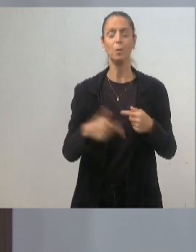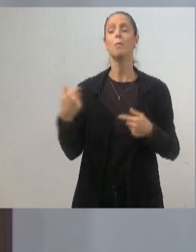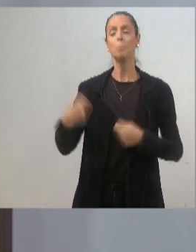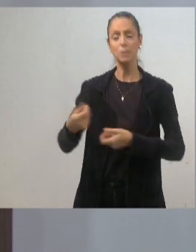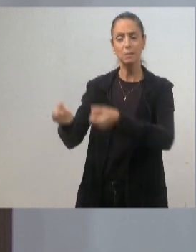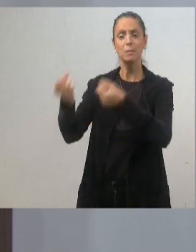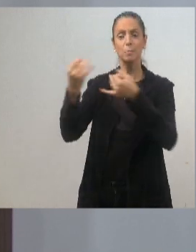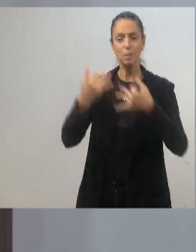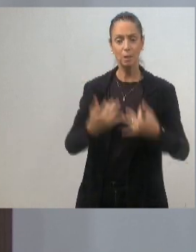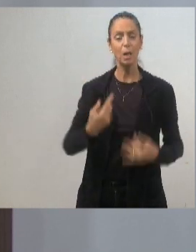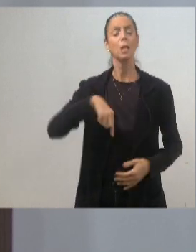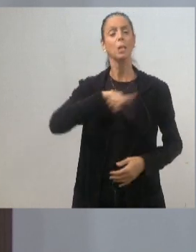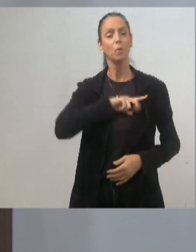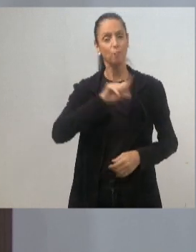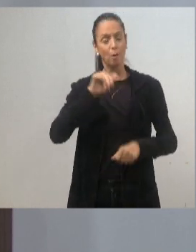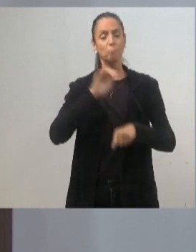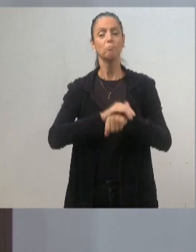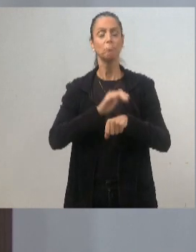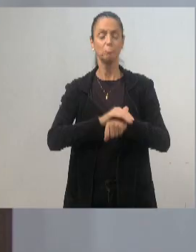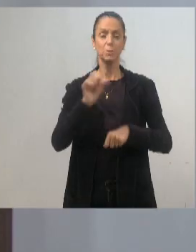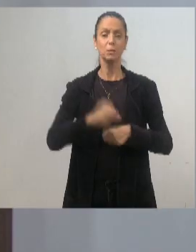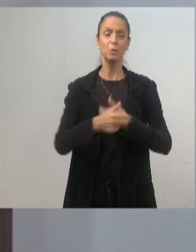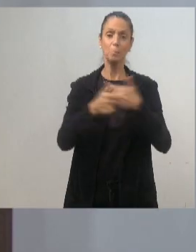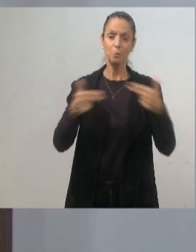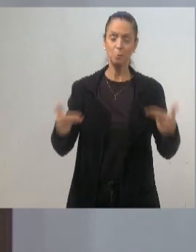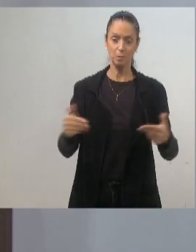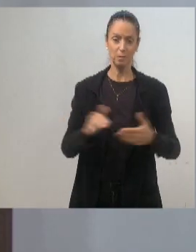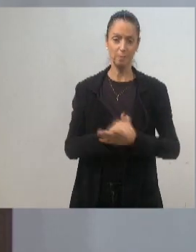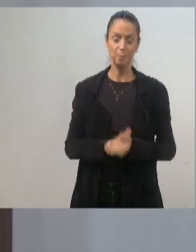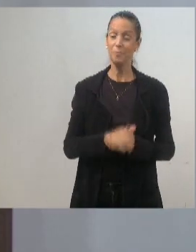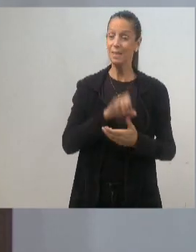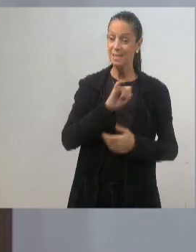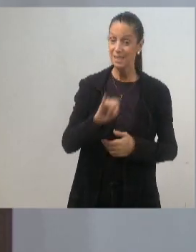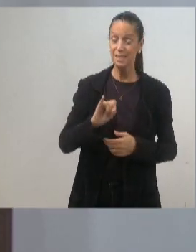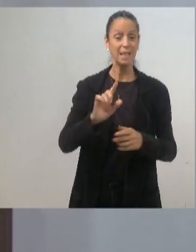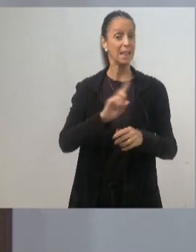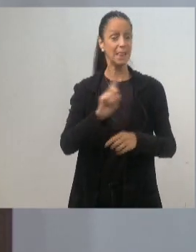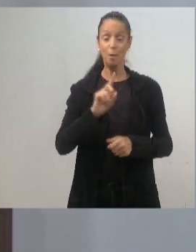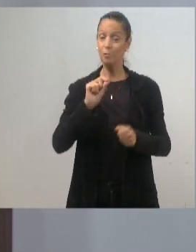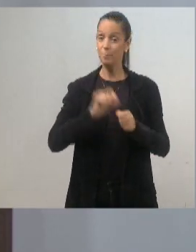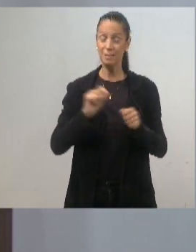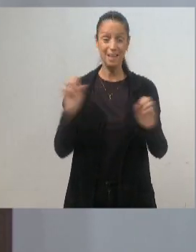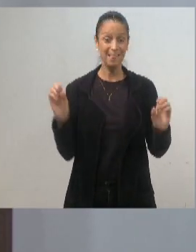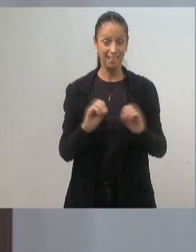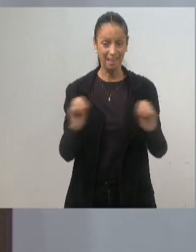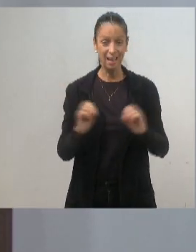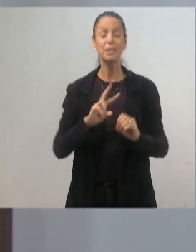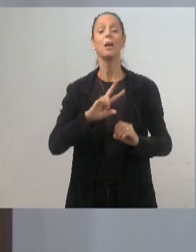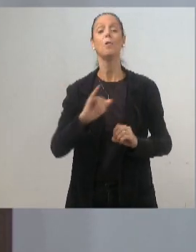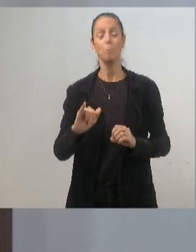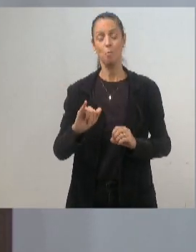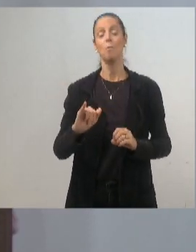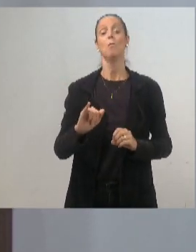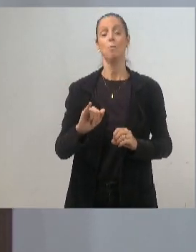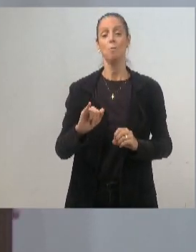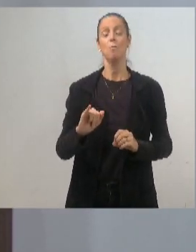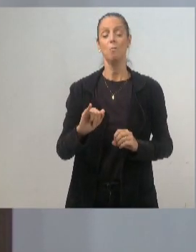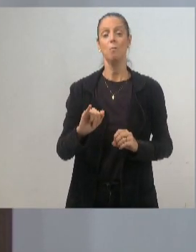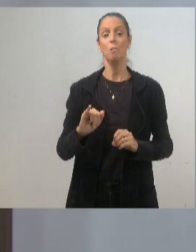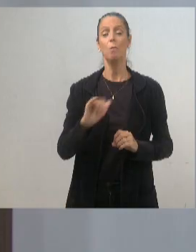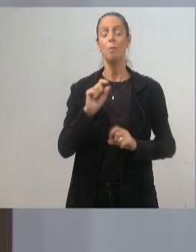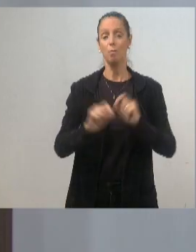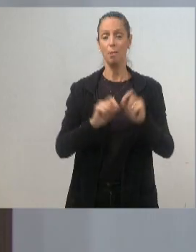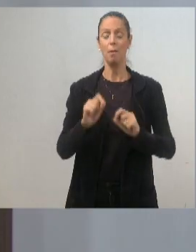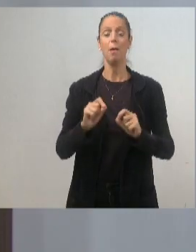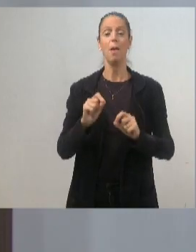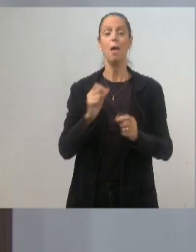sentido e vamos tomar providências. Se não forem tomadas ações contundentes, a gente vai voltar a ter contratos sendo vencidos por uma empresa que não tem